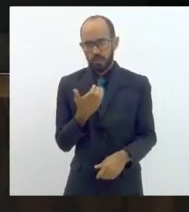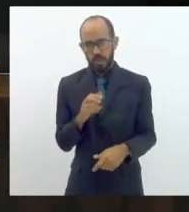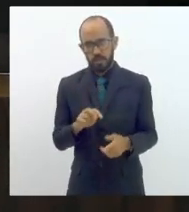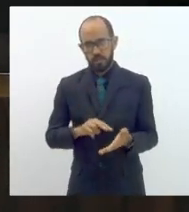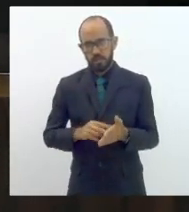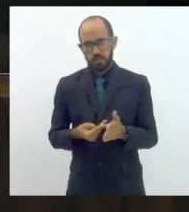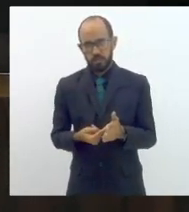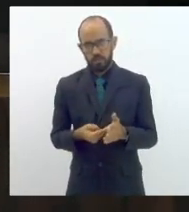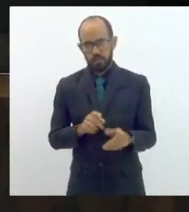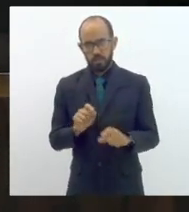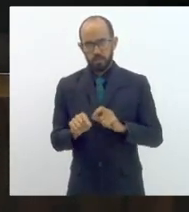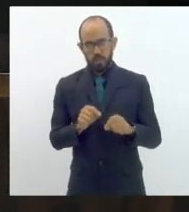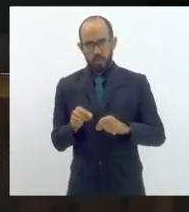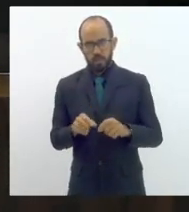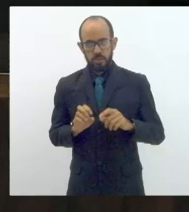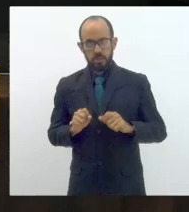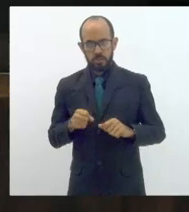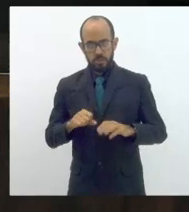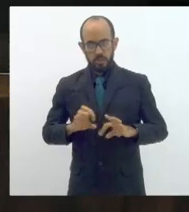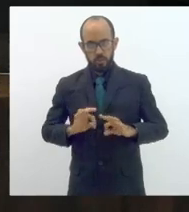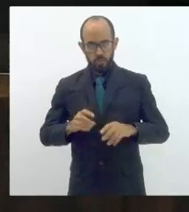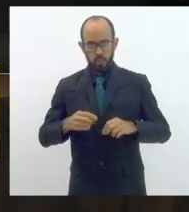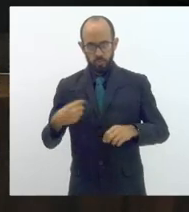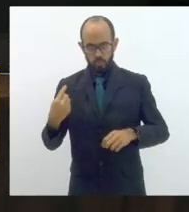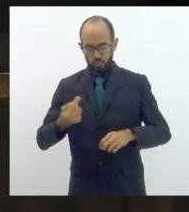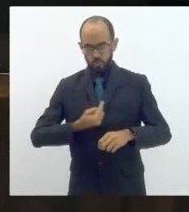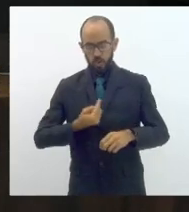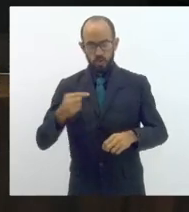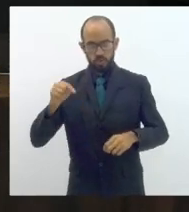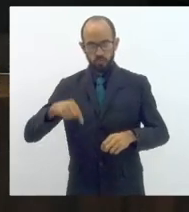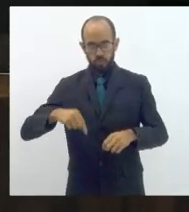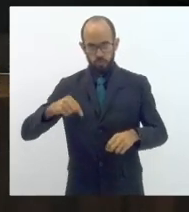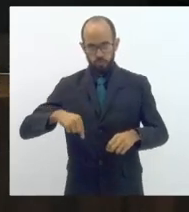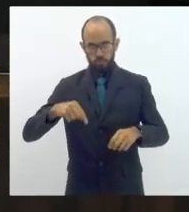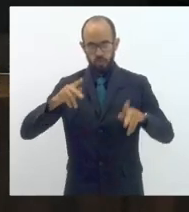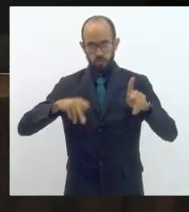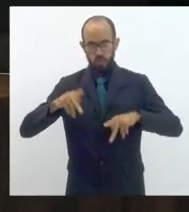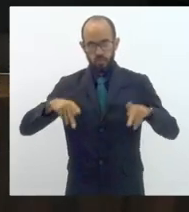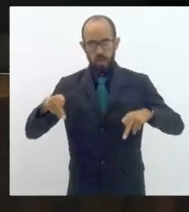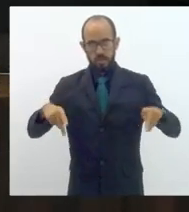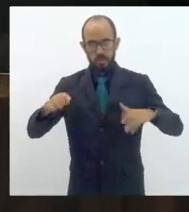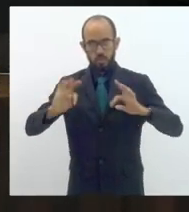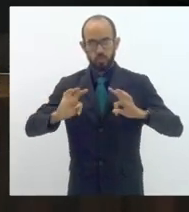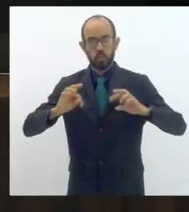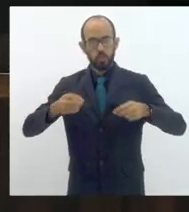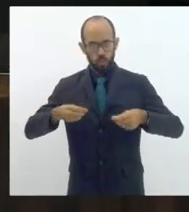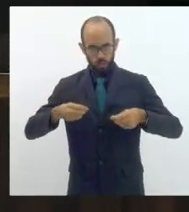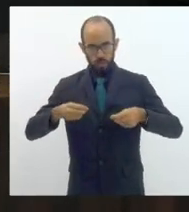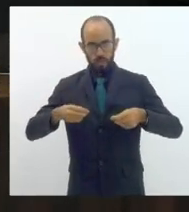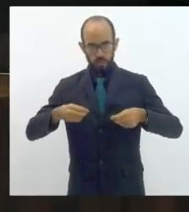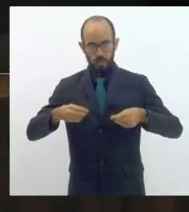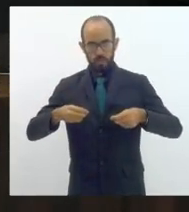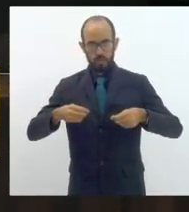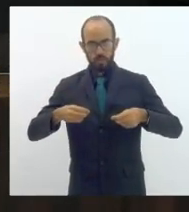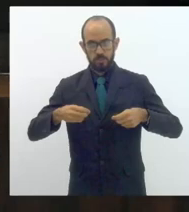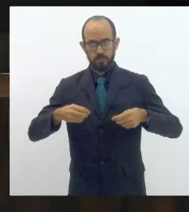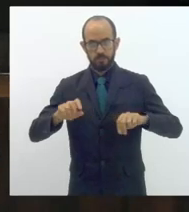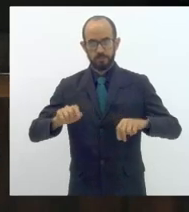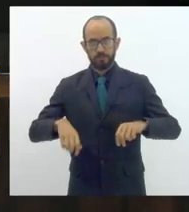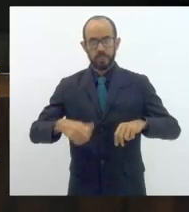se todos nós aqui dentro desse plenário fôssemos a população fluminense, fôssemos o povo